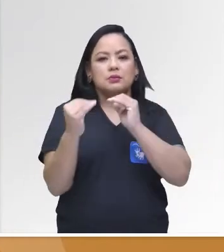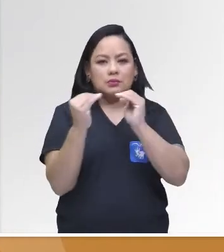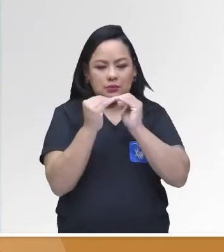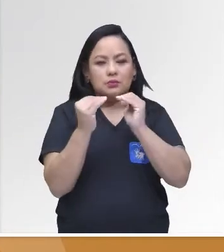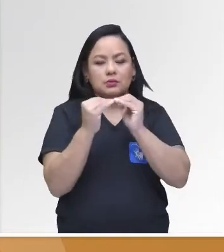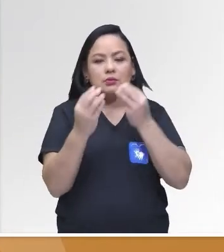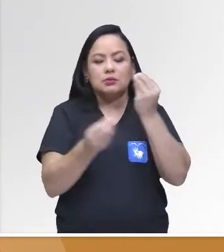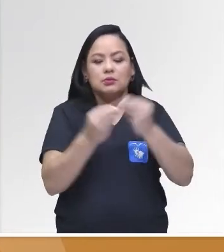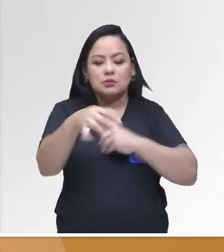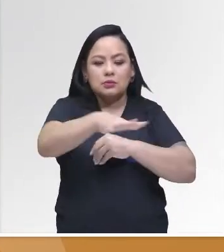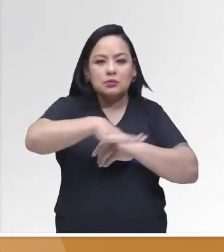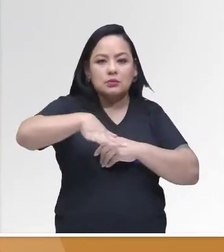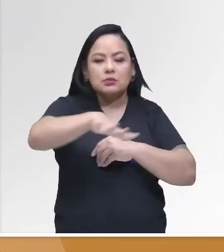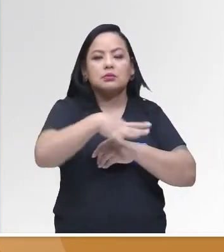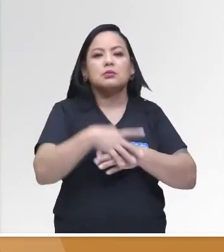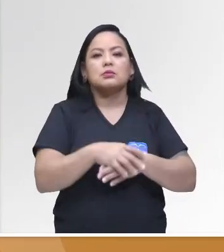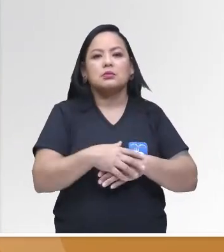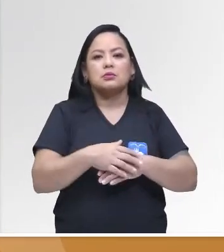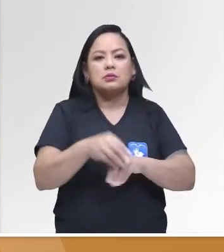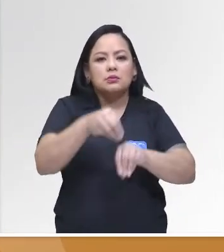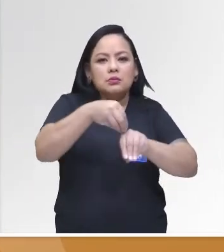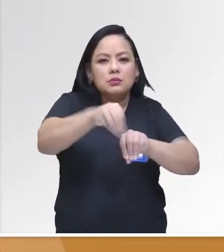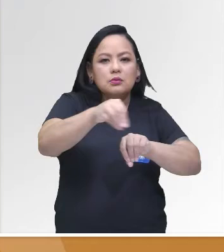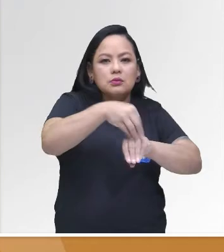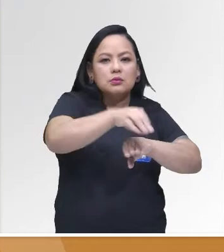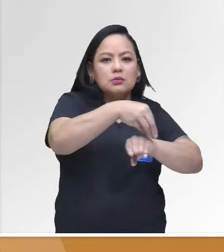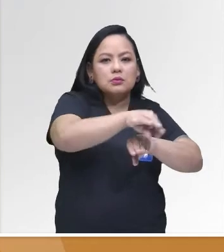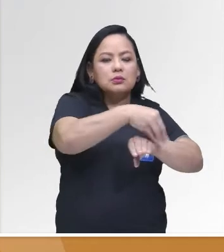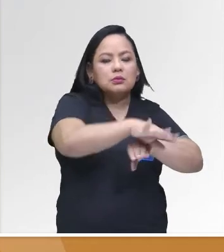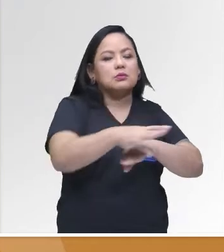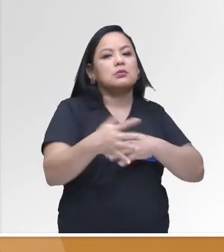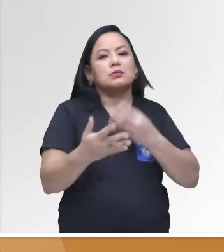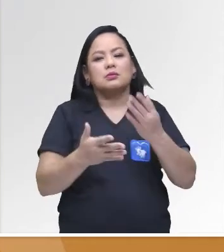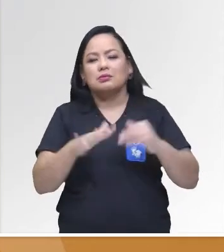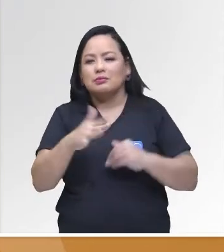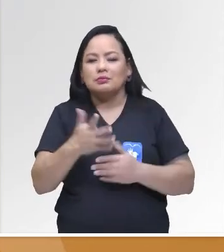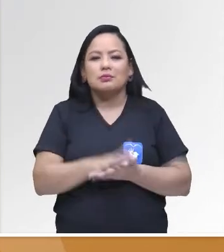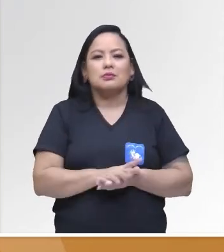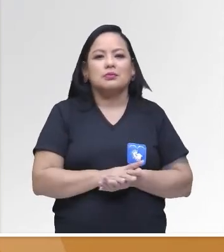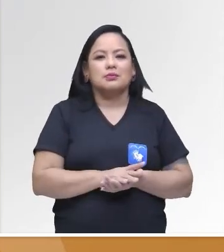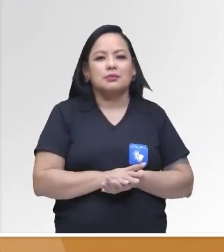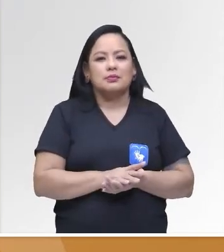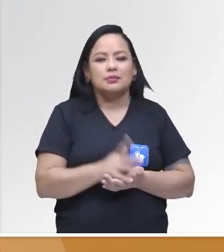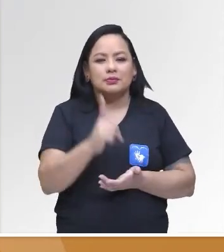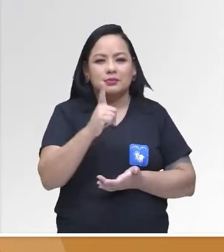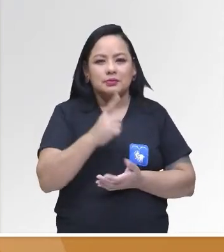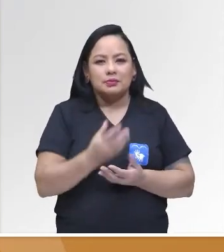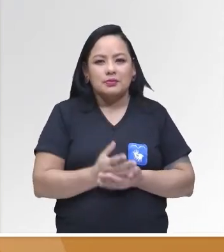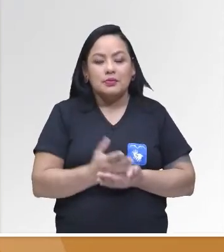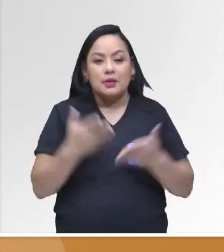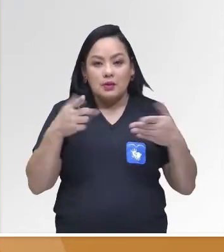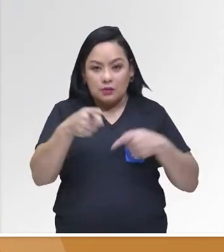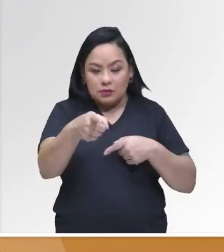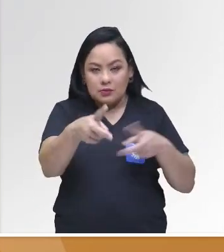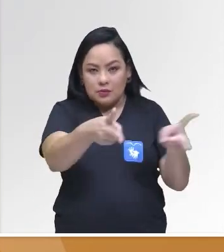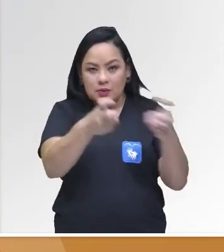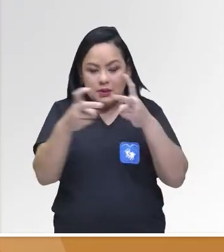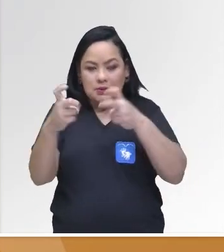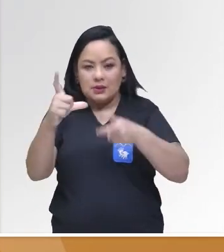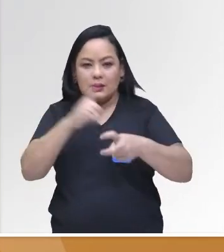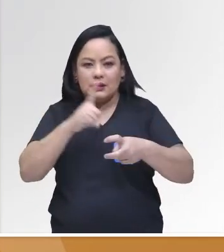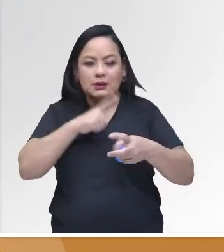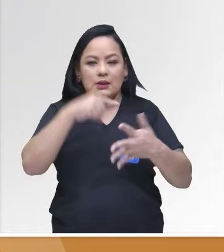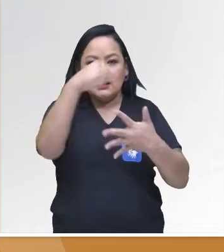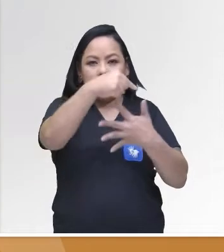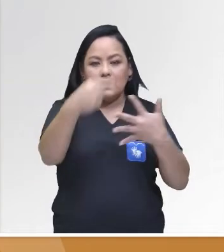uma área arqueológica mais ou menos delimitada. Perceberam que existem